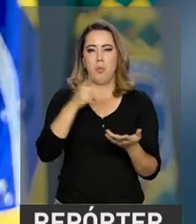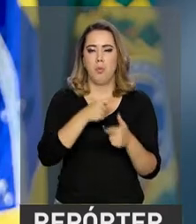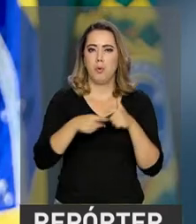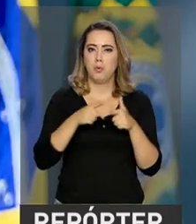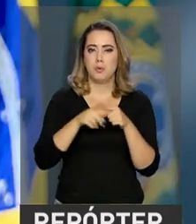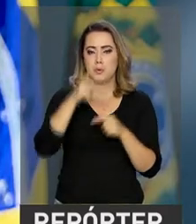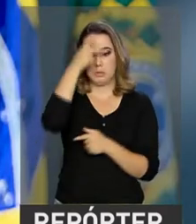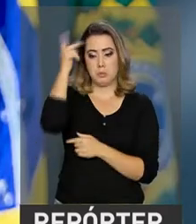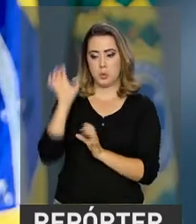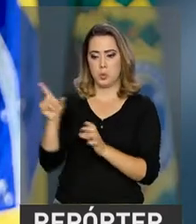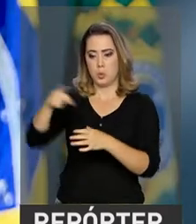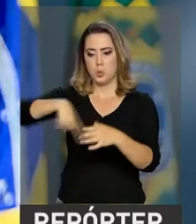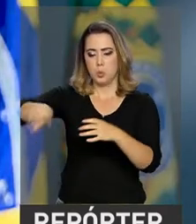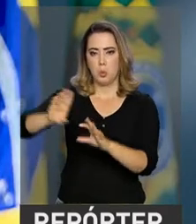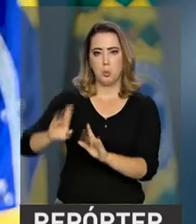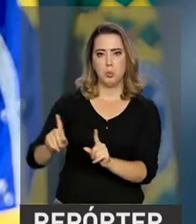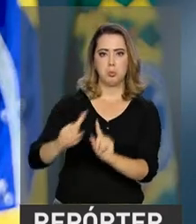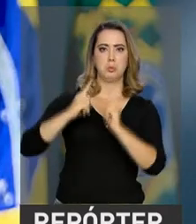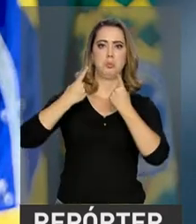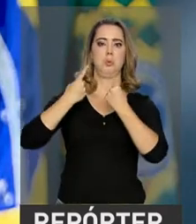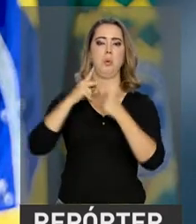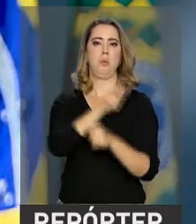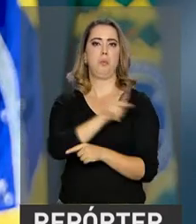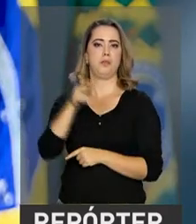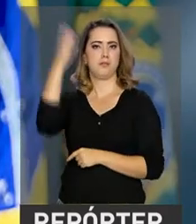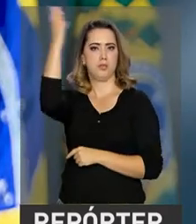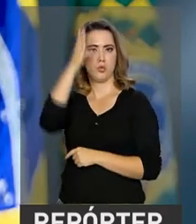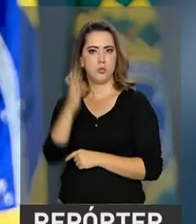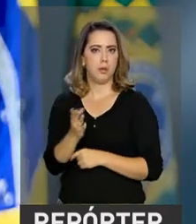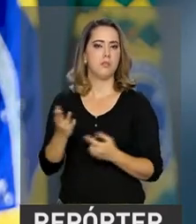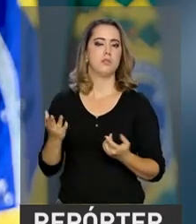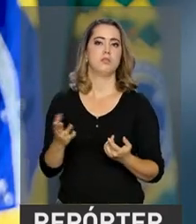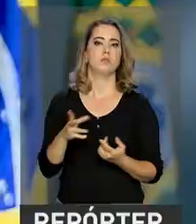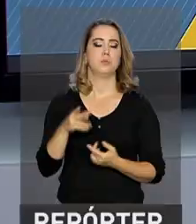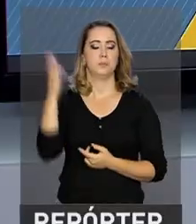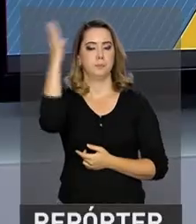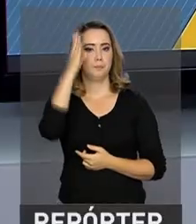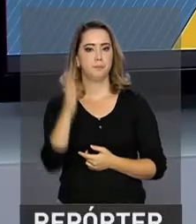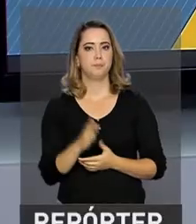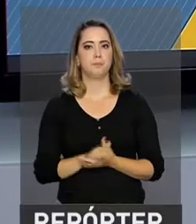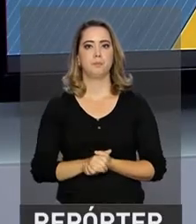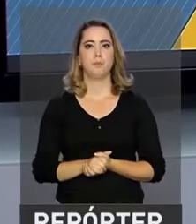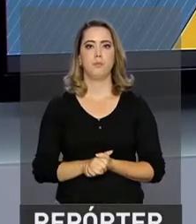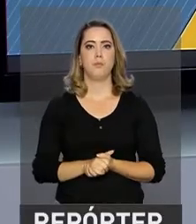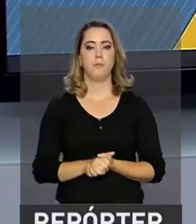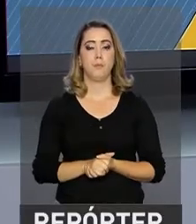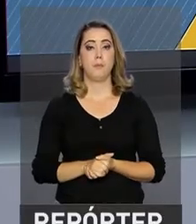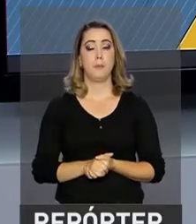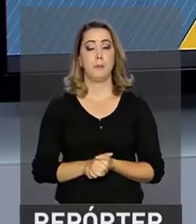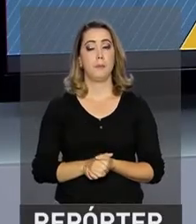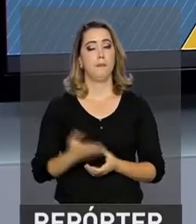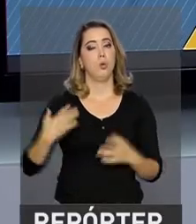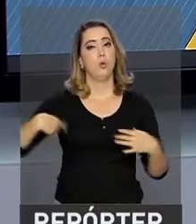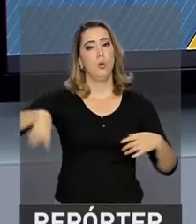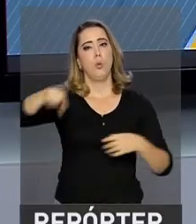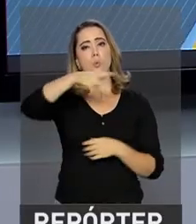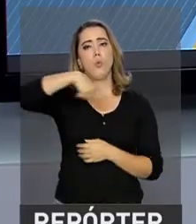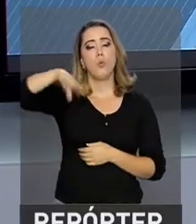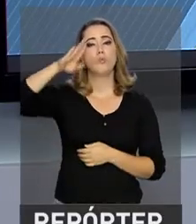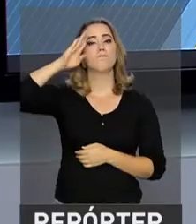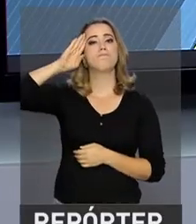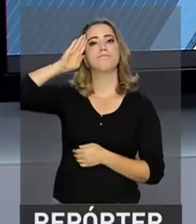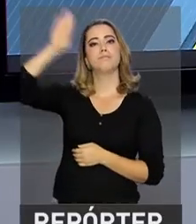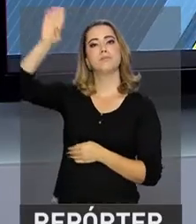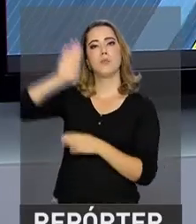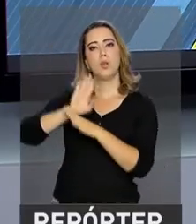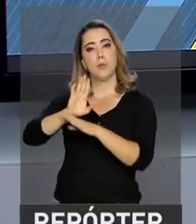conspiraram contra a presidência da república e brasil militares das forças armadas apoiam